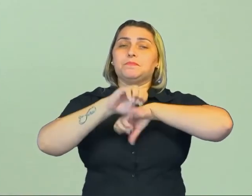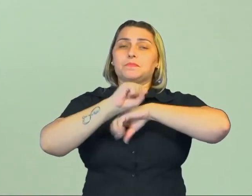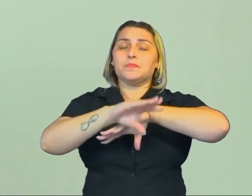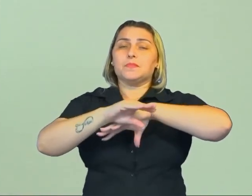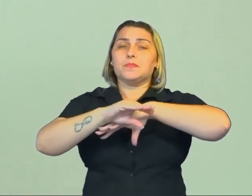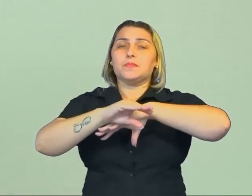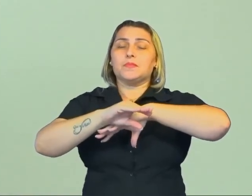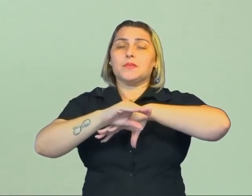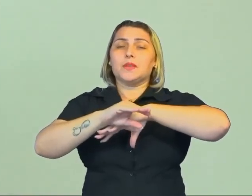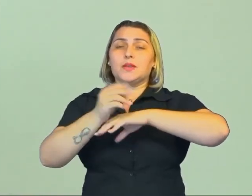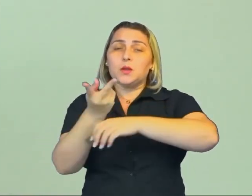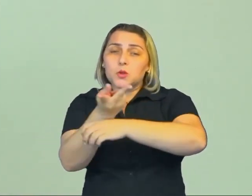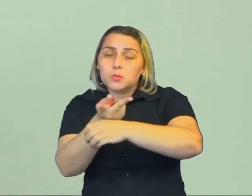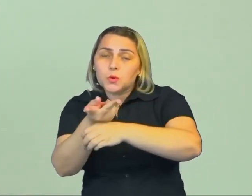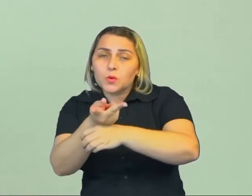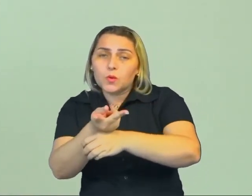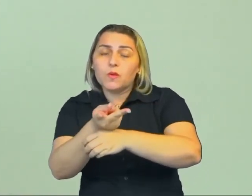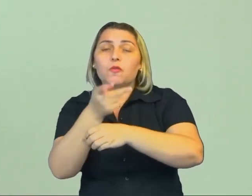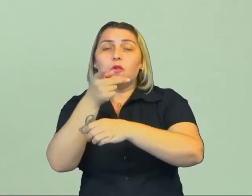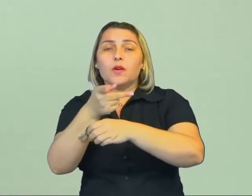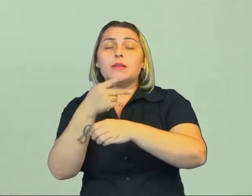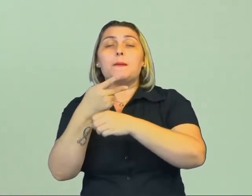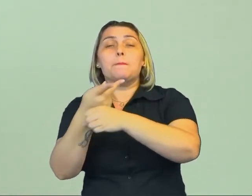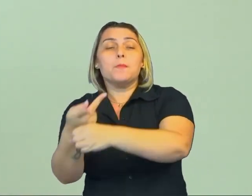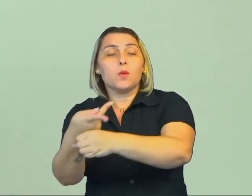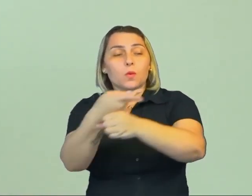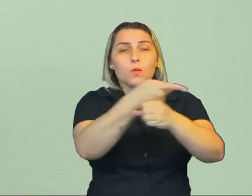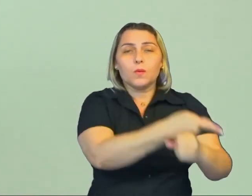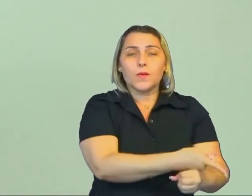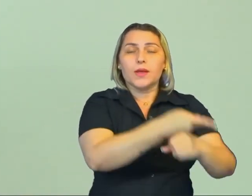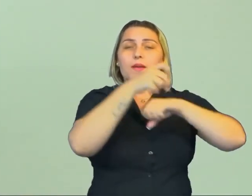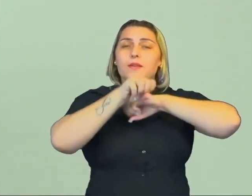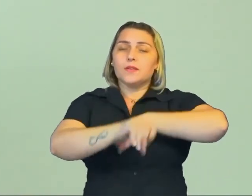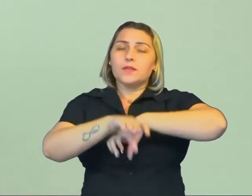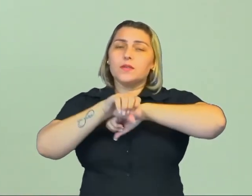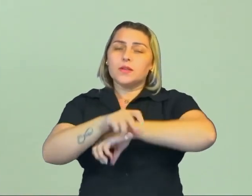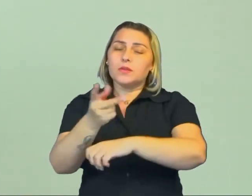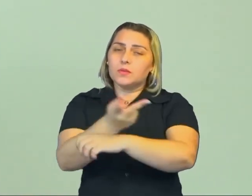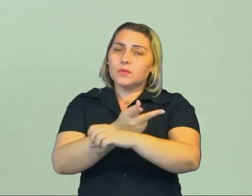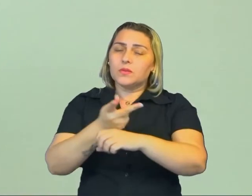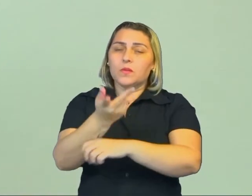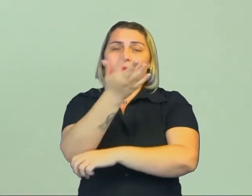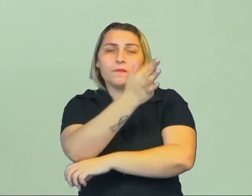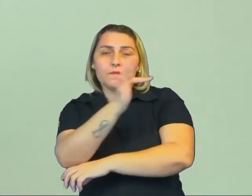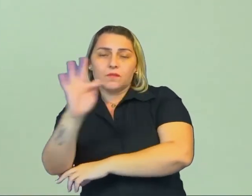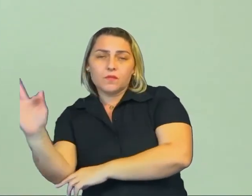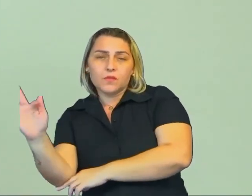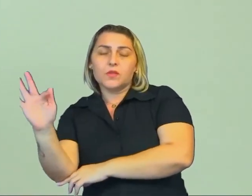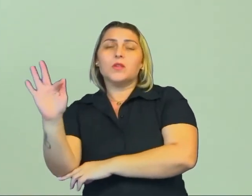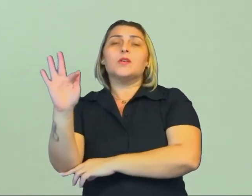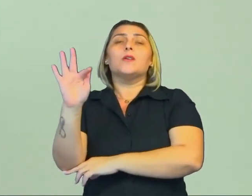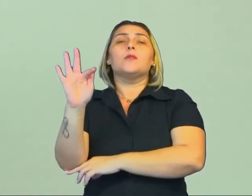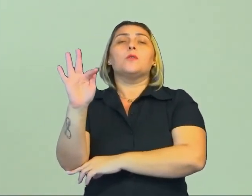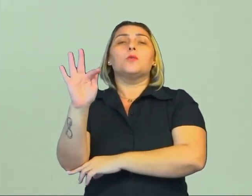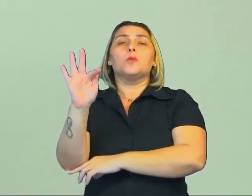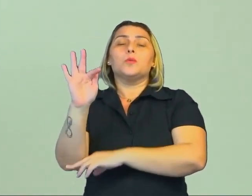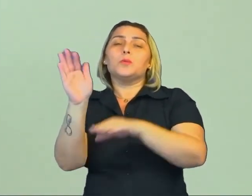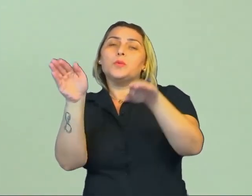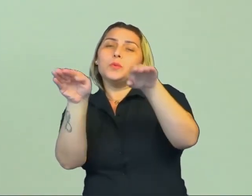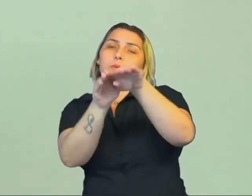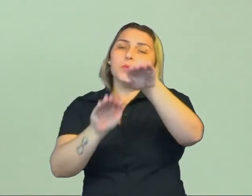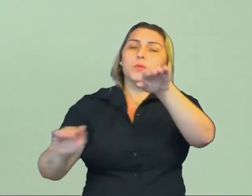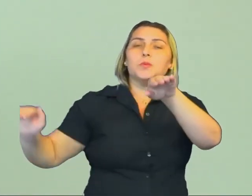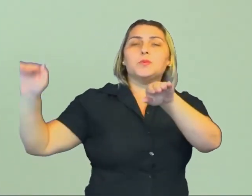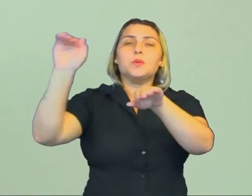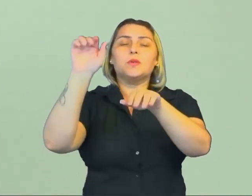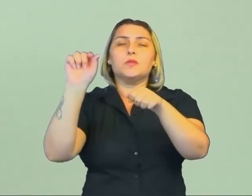venha até você. Hoje você tem acesso de educação e de buscar uma faculdade, um curso superior. Ah,